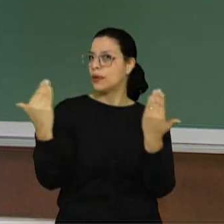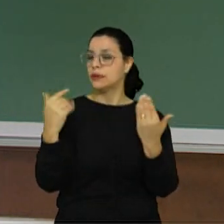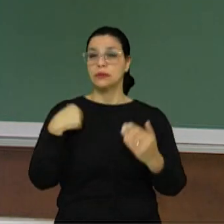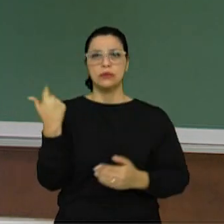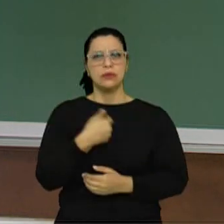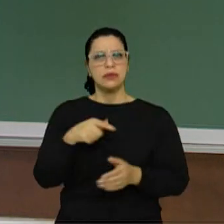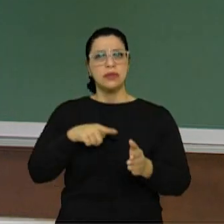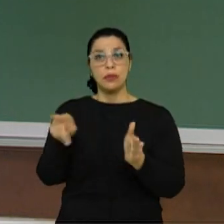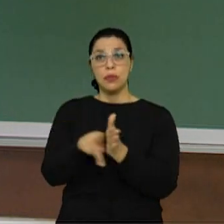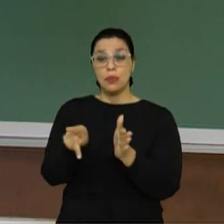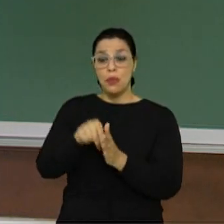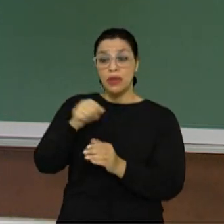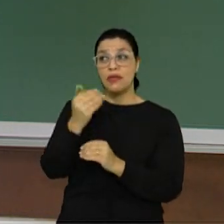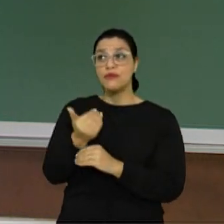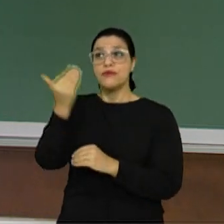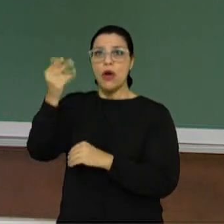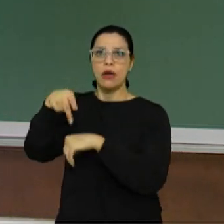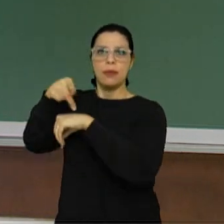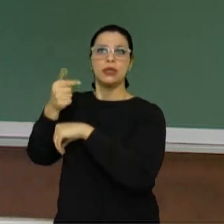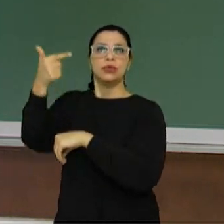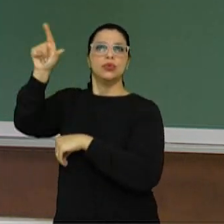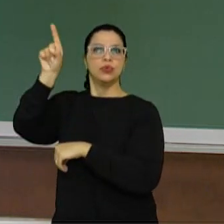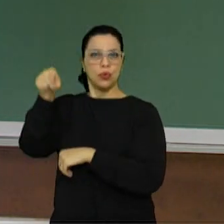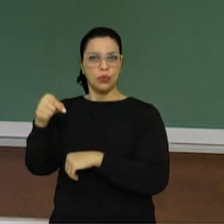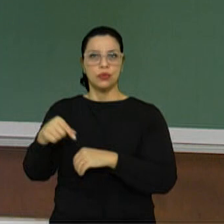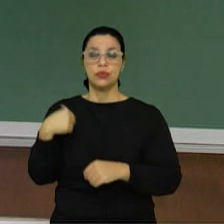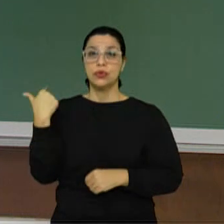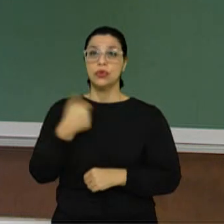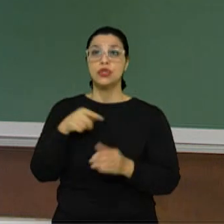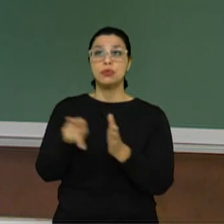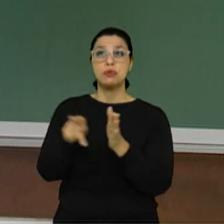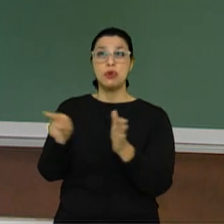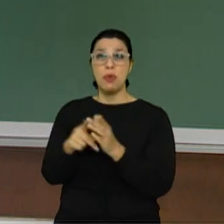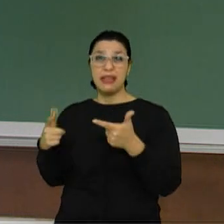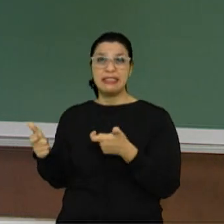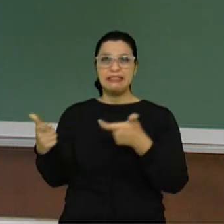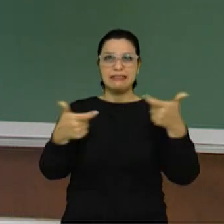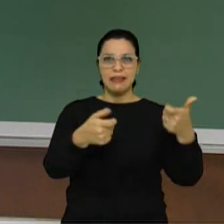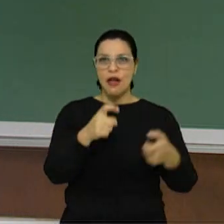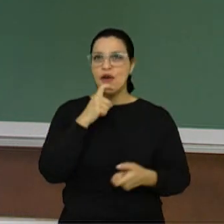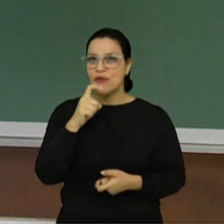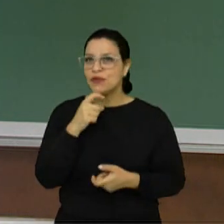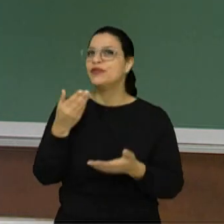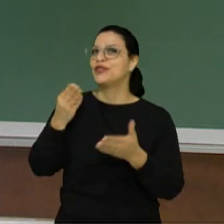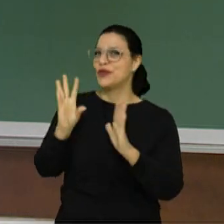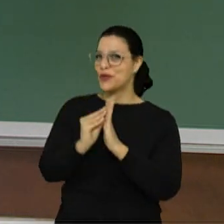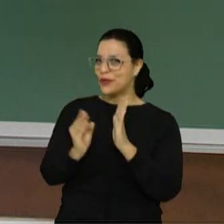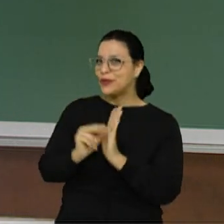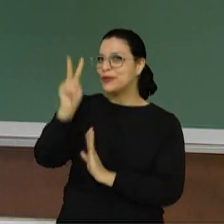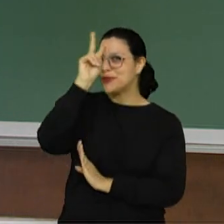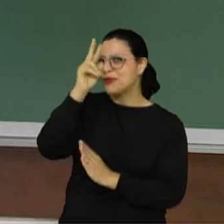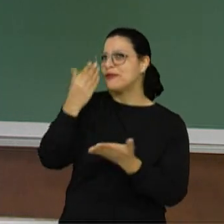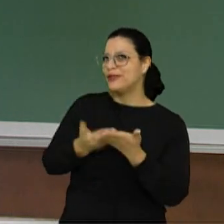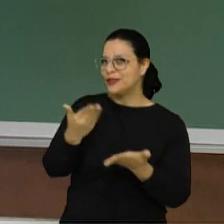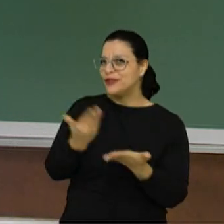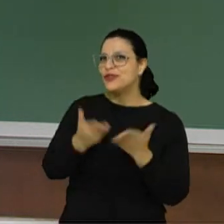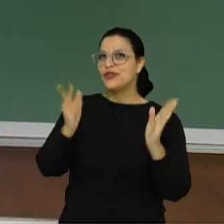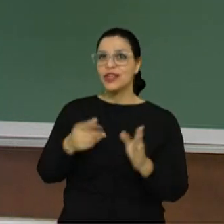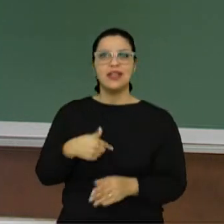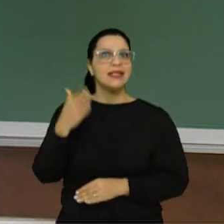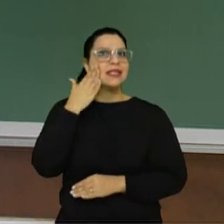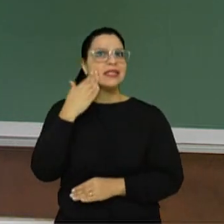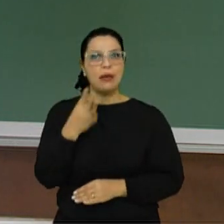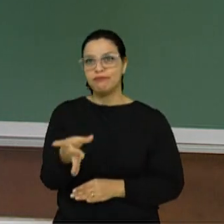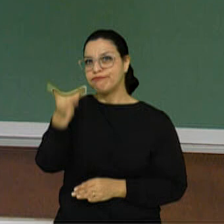nós temos no cenário internacional. Eles estavam no ápice da Guerra Fria. Você estudou aí o seu conteúdo de história, acredito que está na ponta da